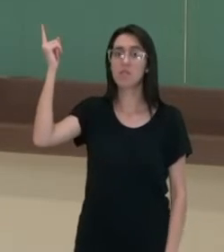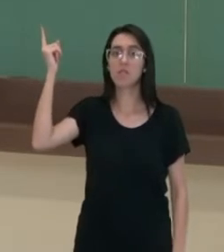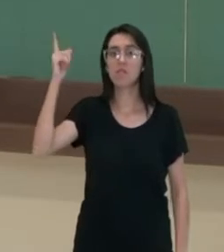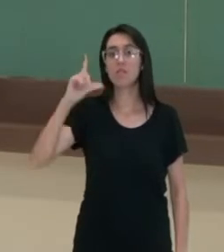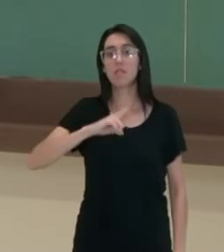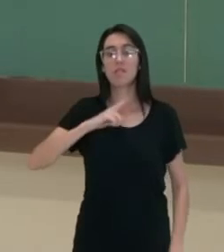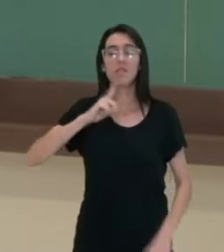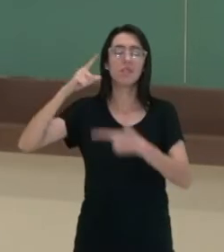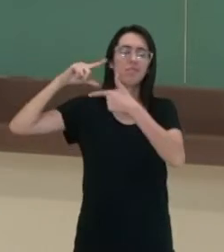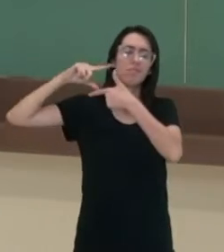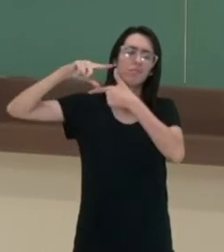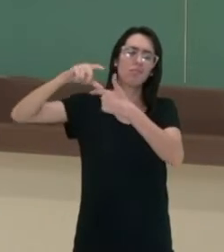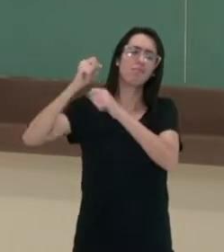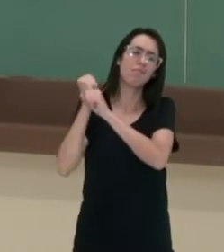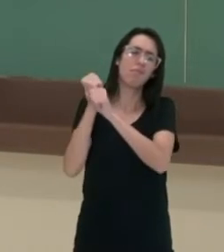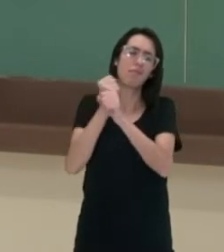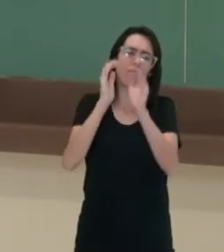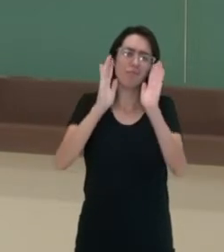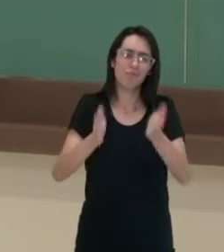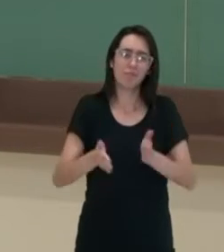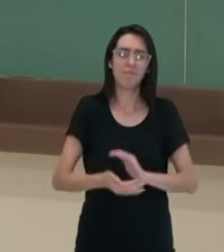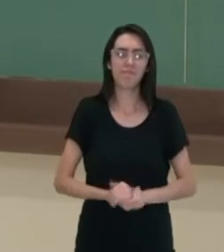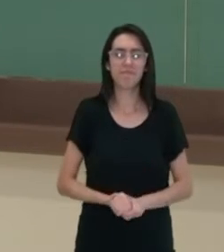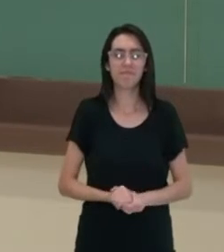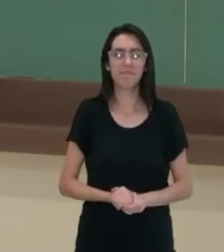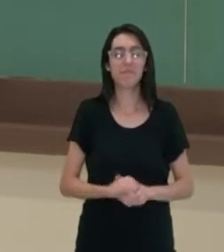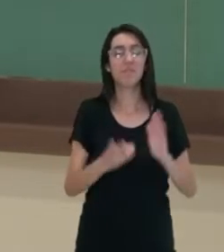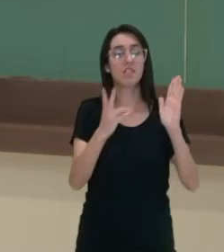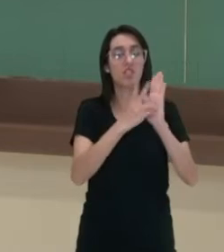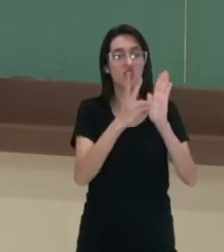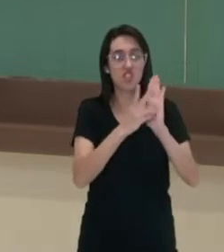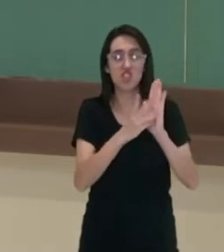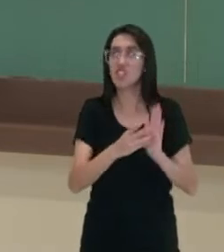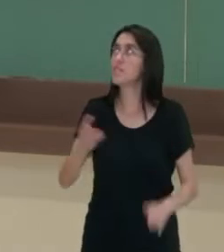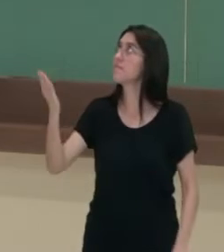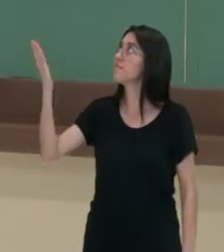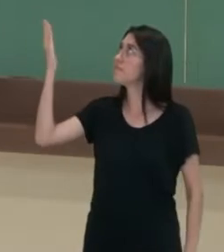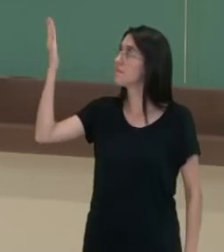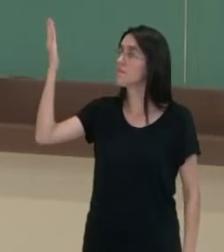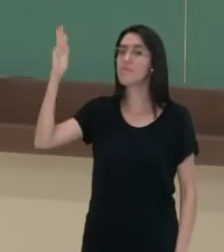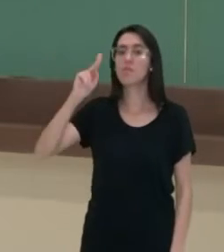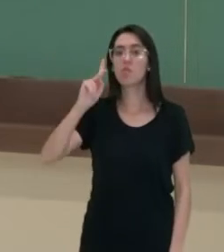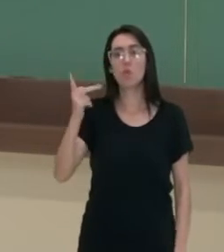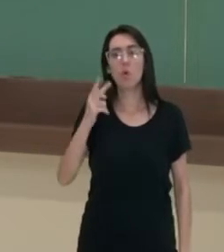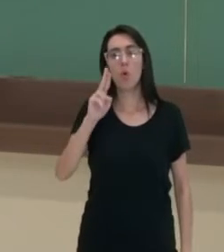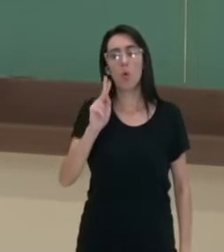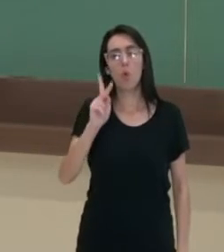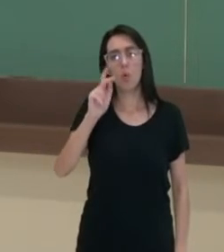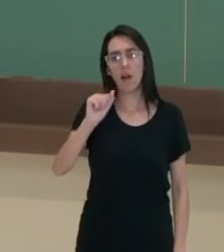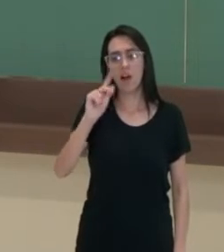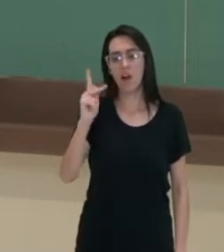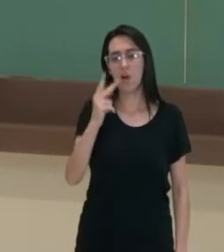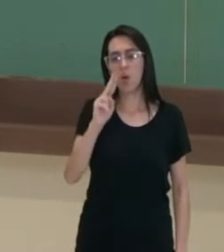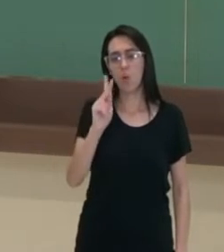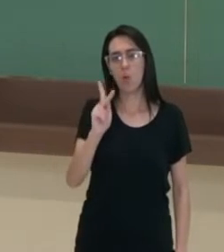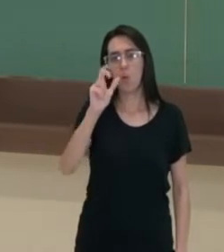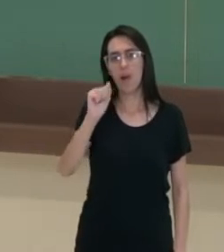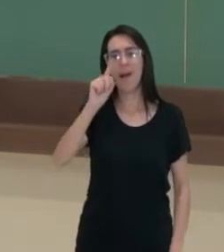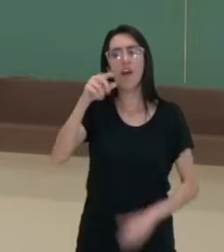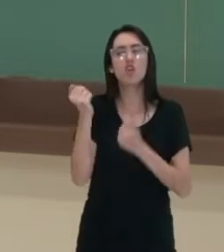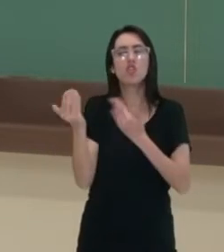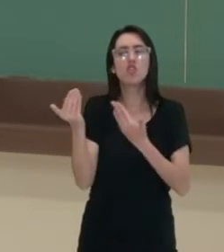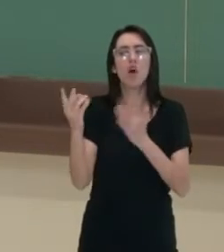aspectos tradicionais. Lutas indígenas, ruca-ruca, que é a luta tradicional para testar a força dos jovens